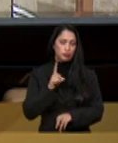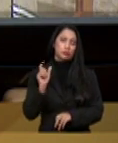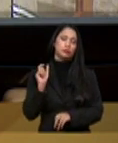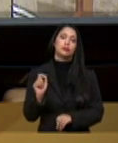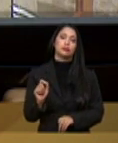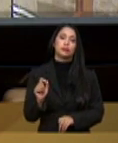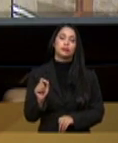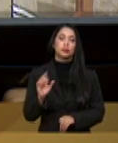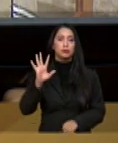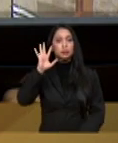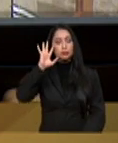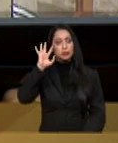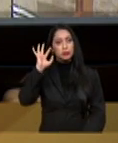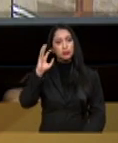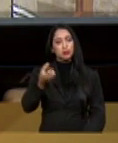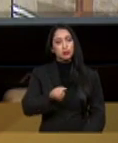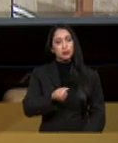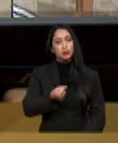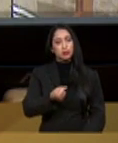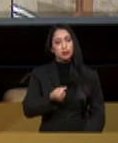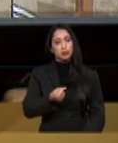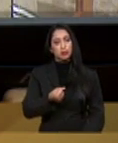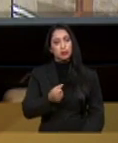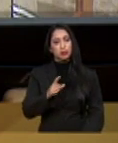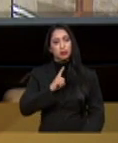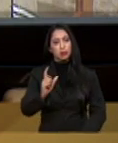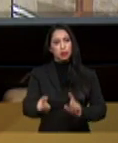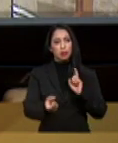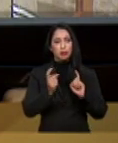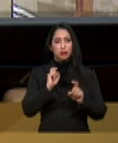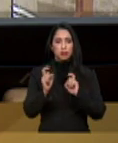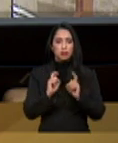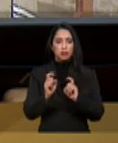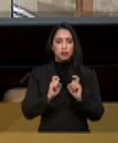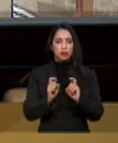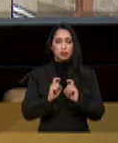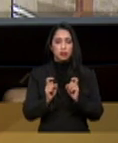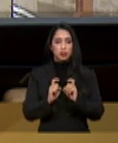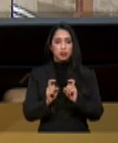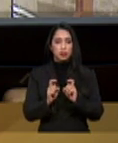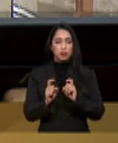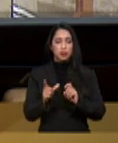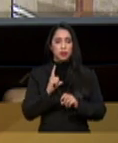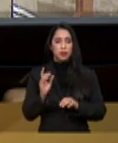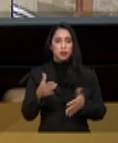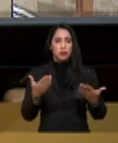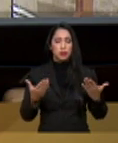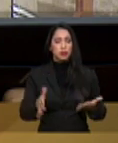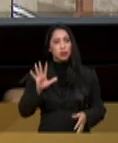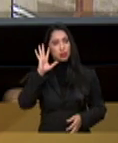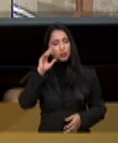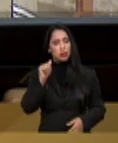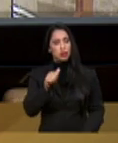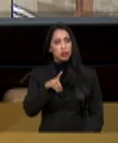prévia decisão final na instância administrativa, nos termos do quanto decidido na ADI